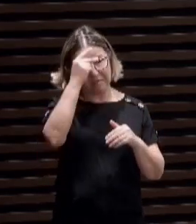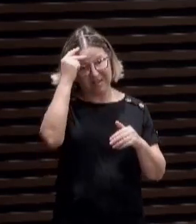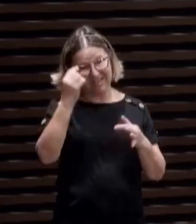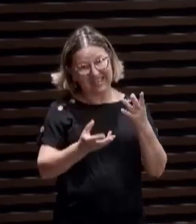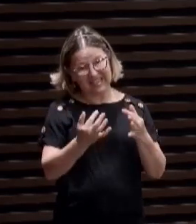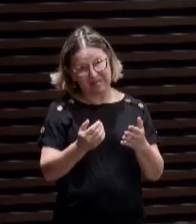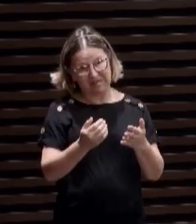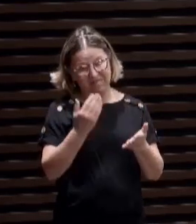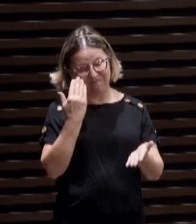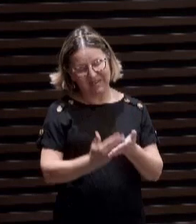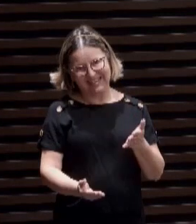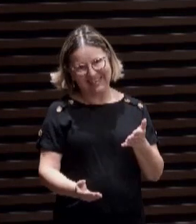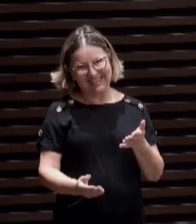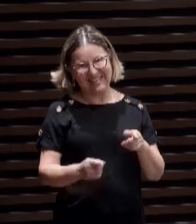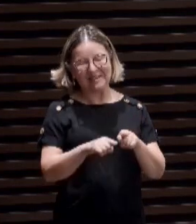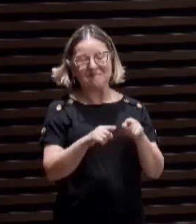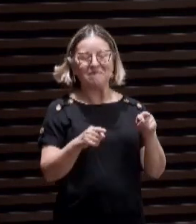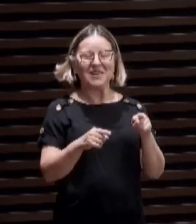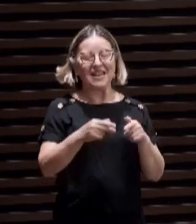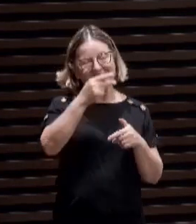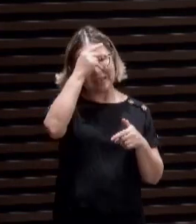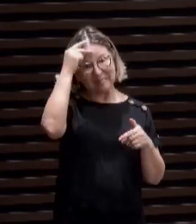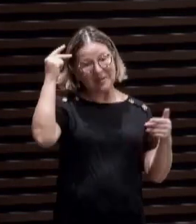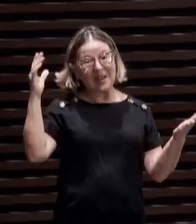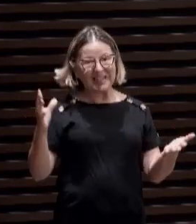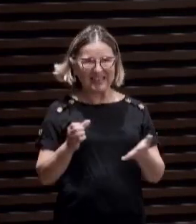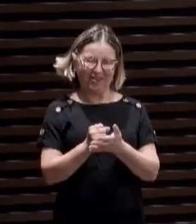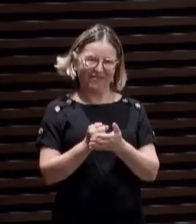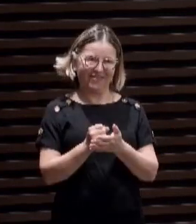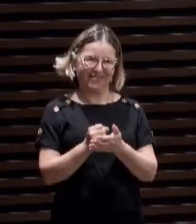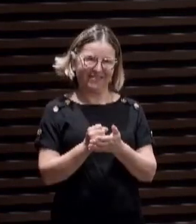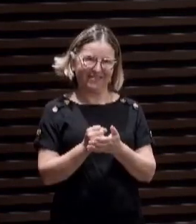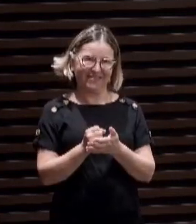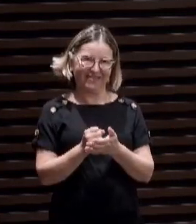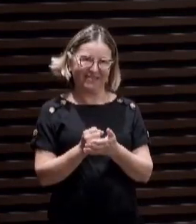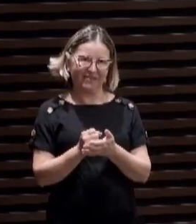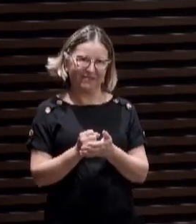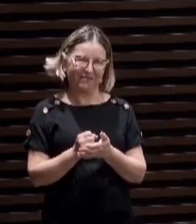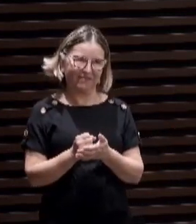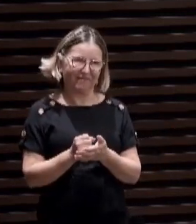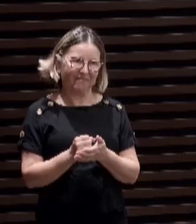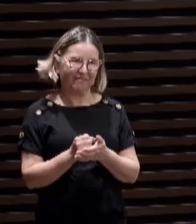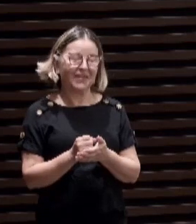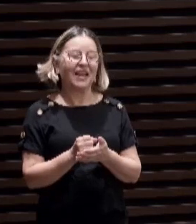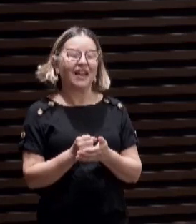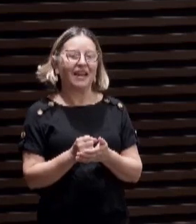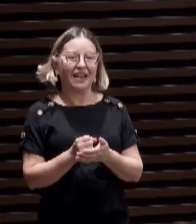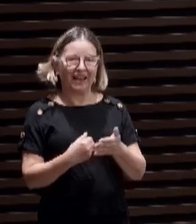ele dano, mas esse mesmo será salvo, todavia, como que através do